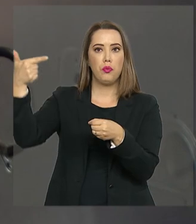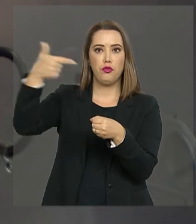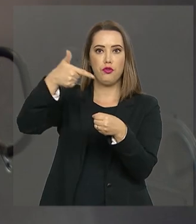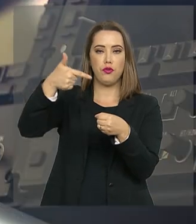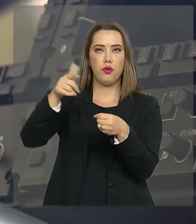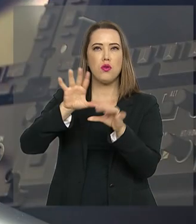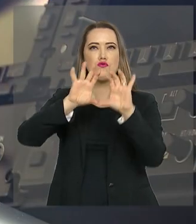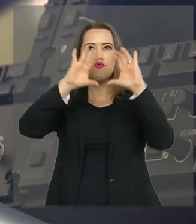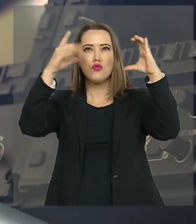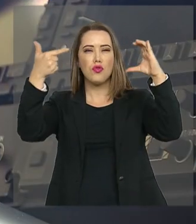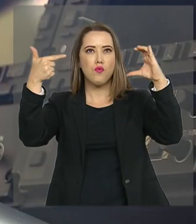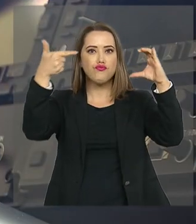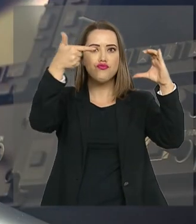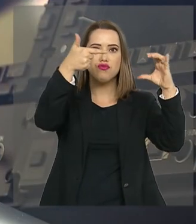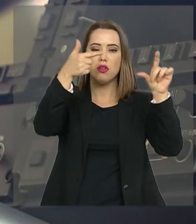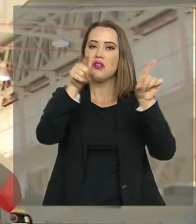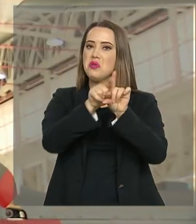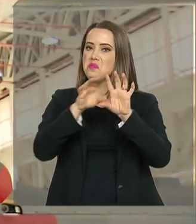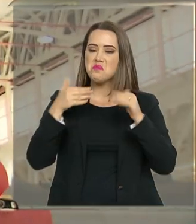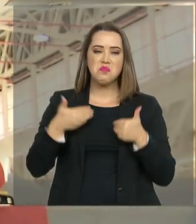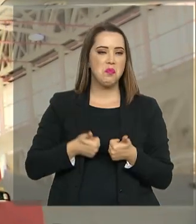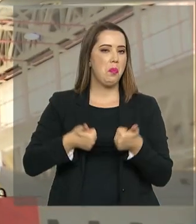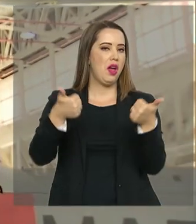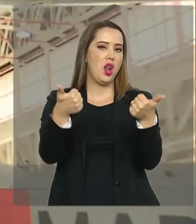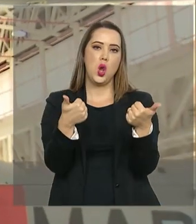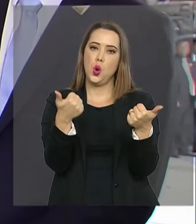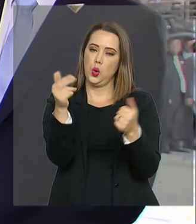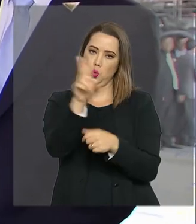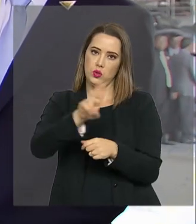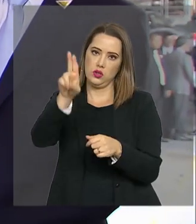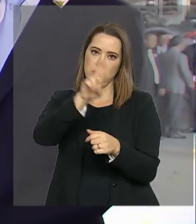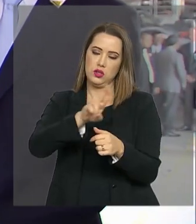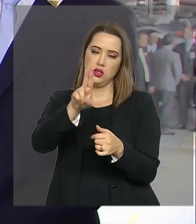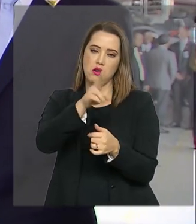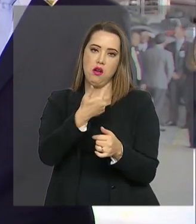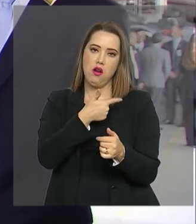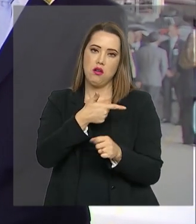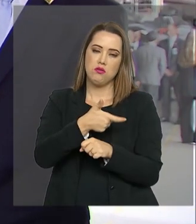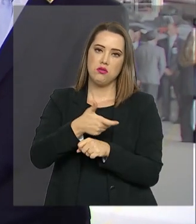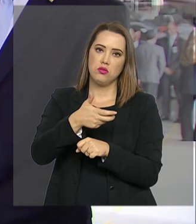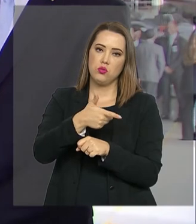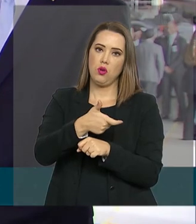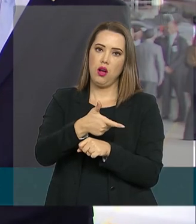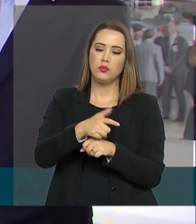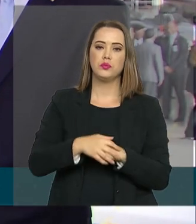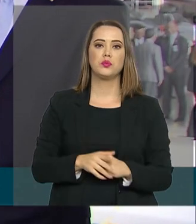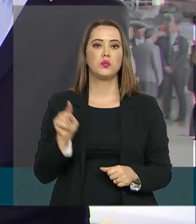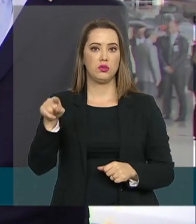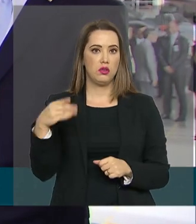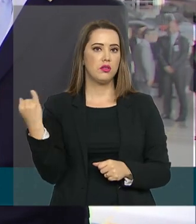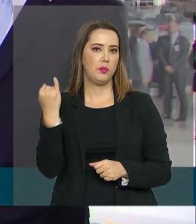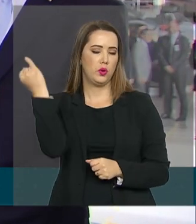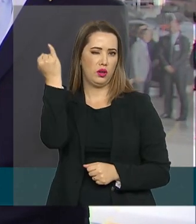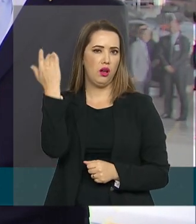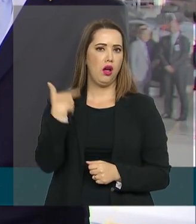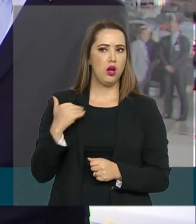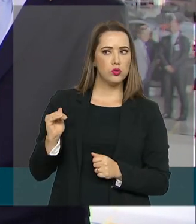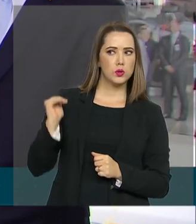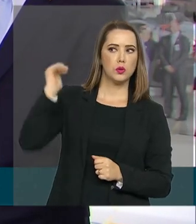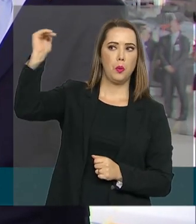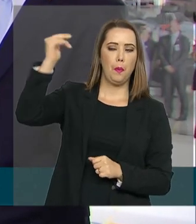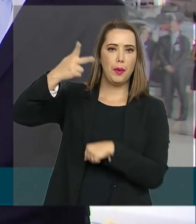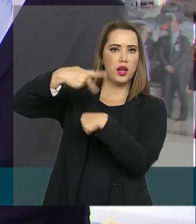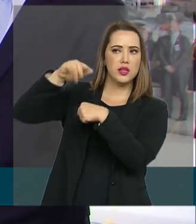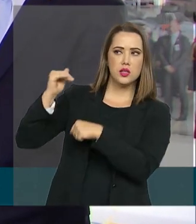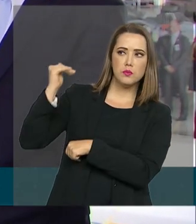faz dele um dos mais eficientes em operações armadas. Isso aqui é uma questão de soberania, é uma questão